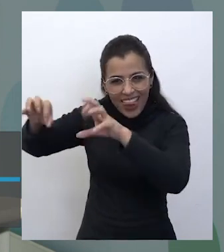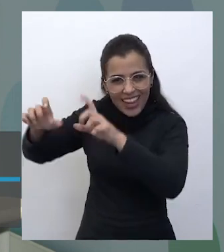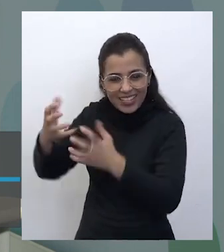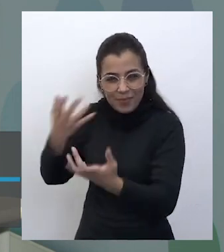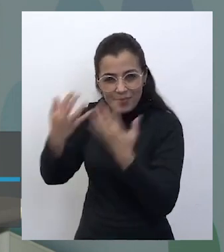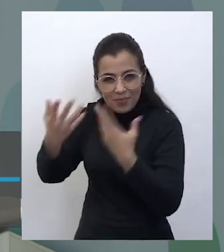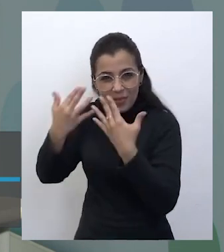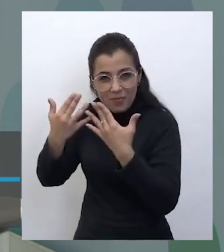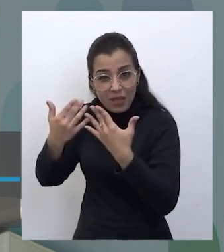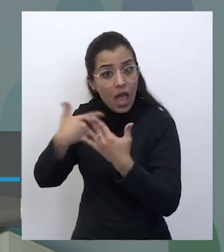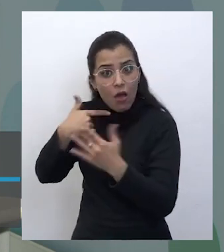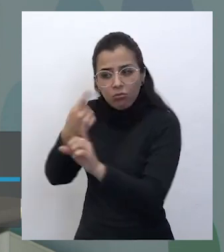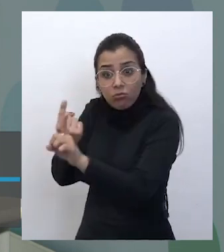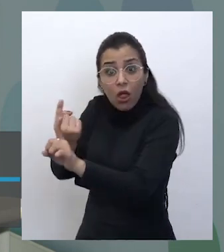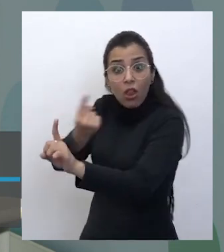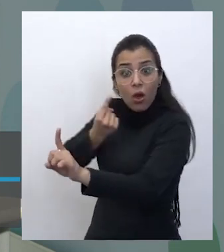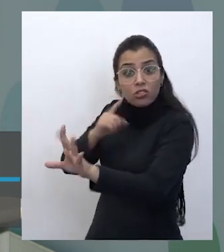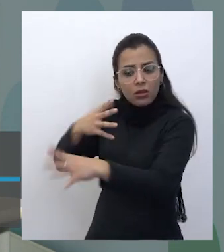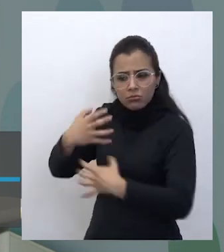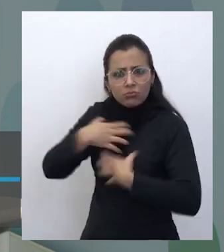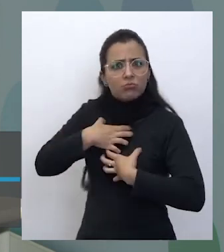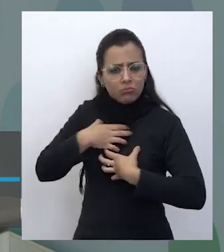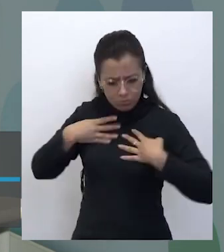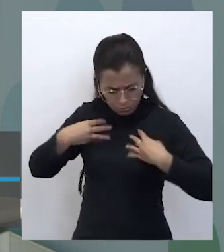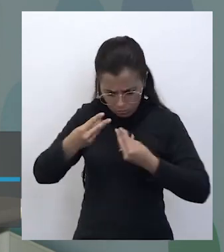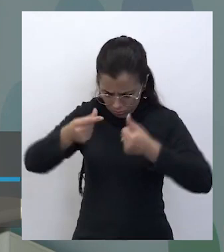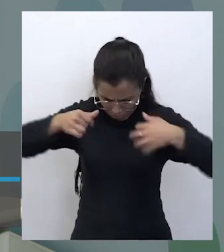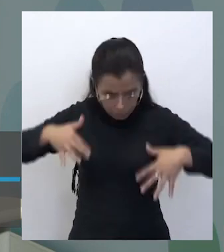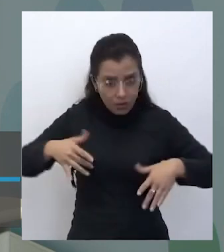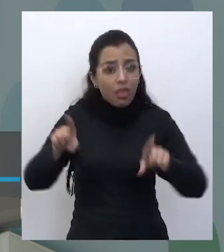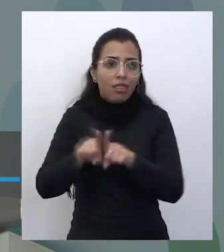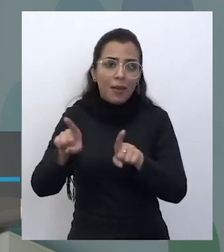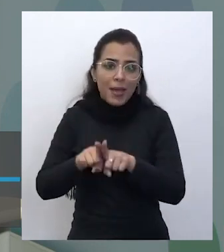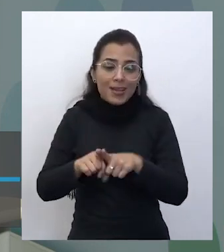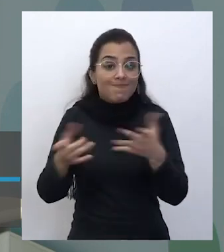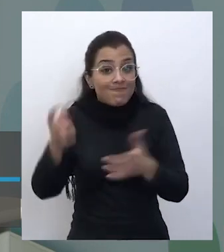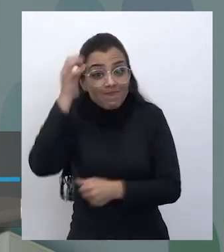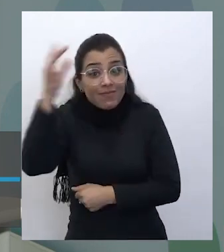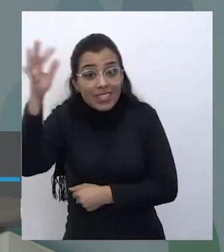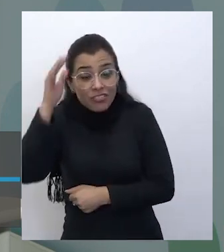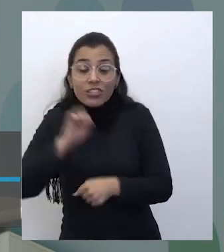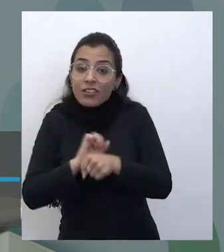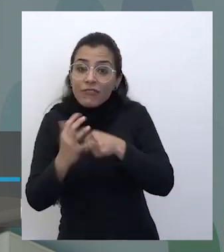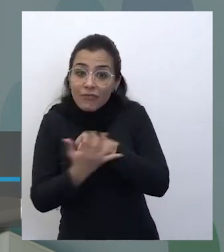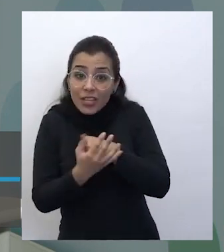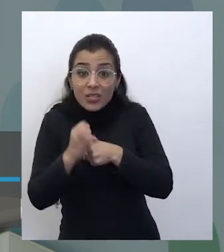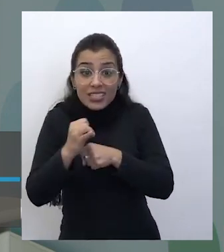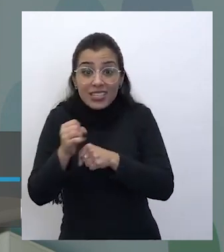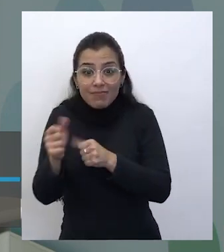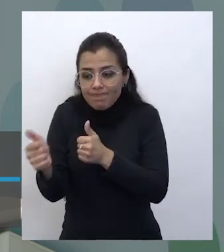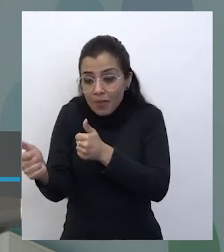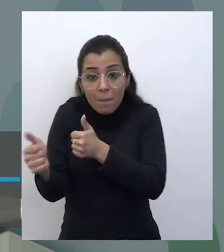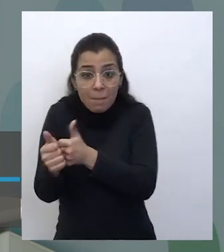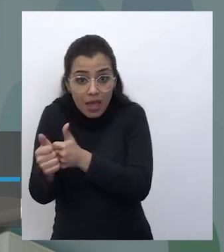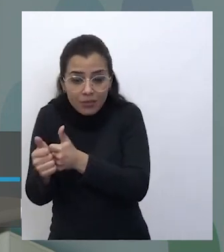se algo vai ficar para essa pandemia, é a consciência de que se nós estamos próximos e podemos nos contaminar com esse vírus, também nós